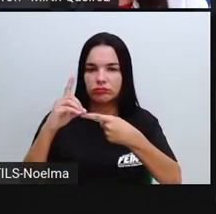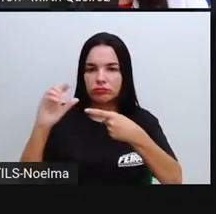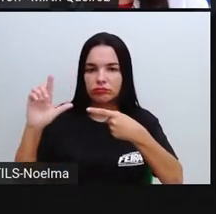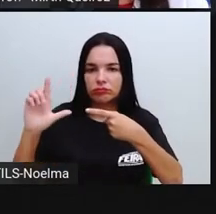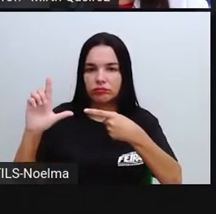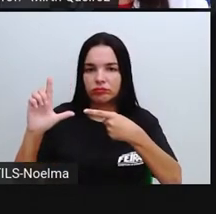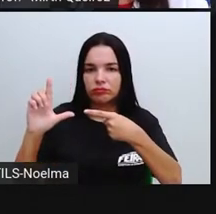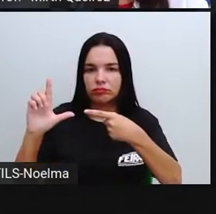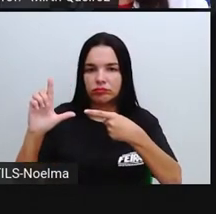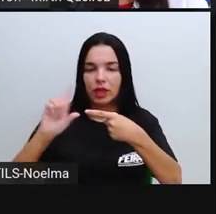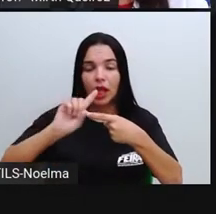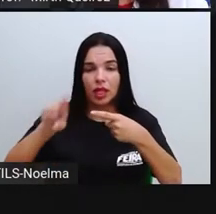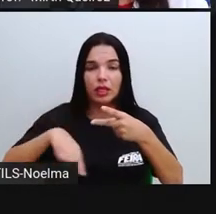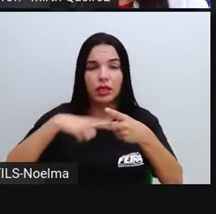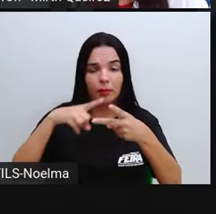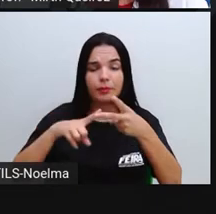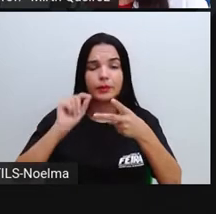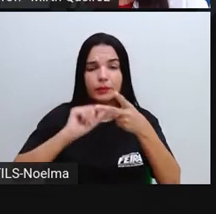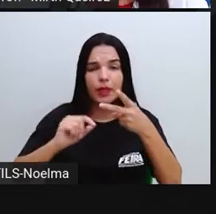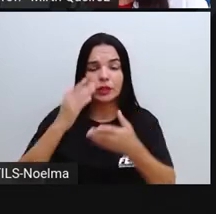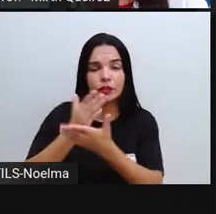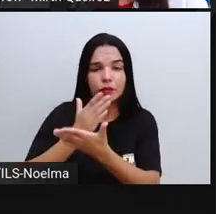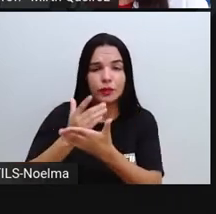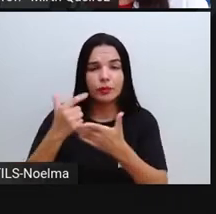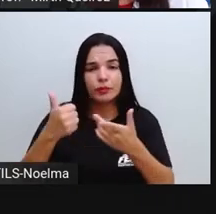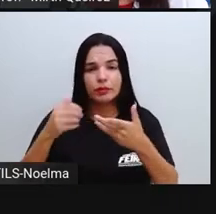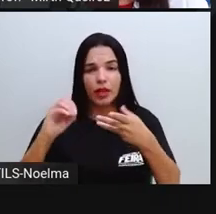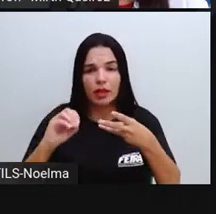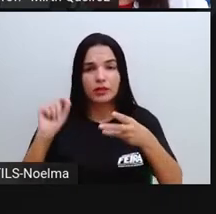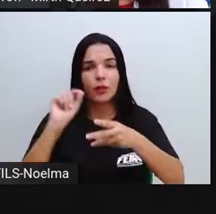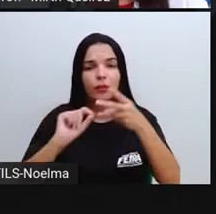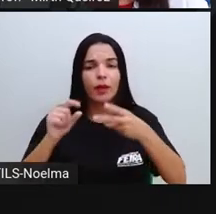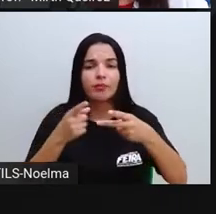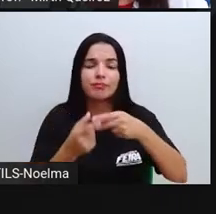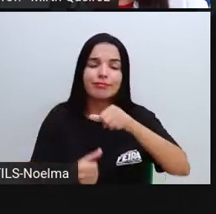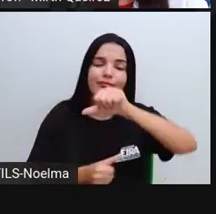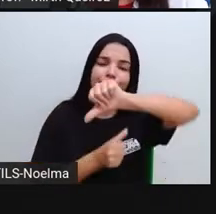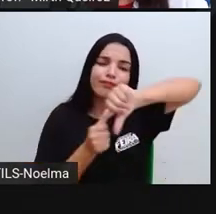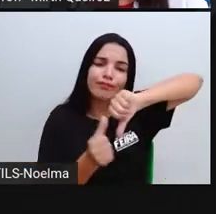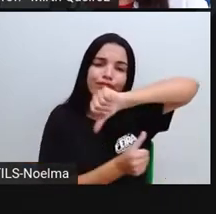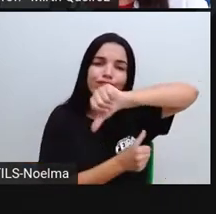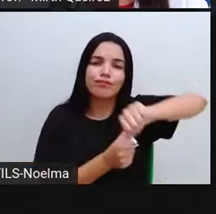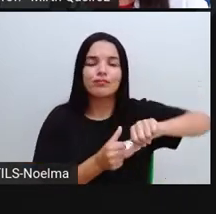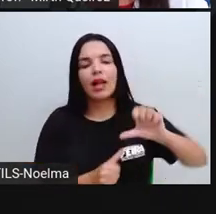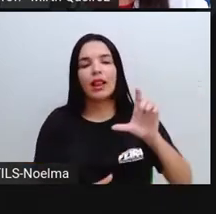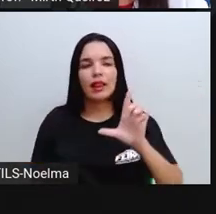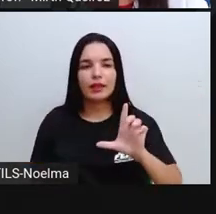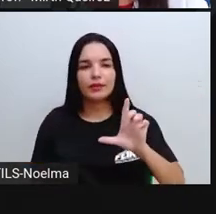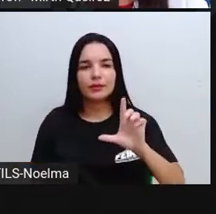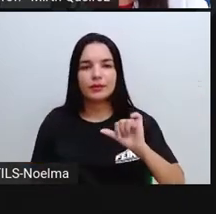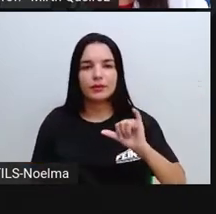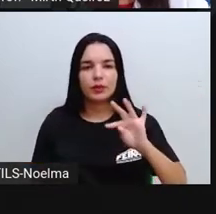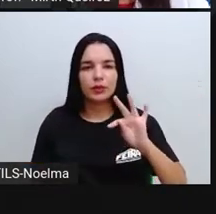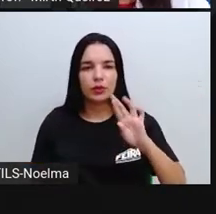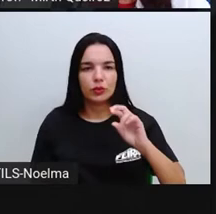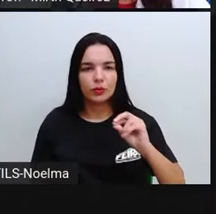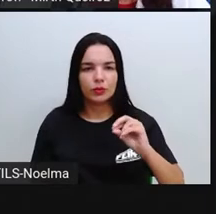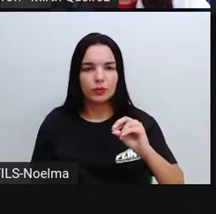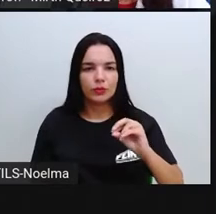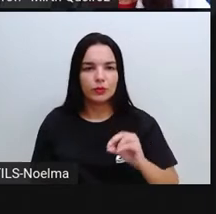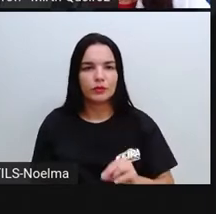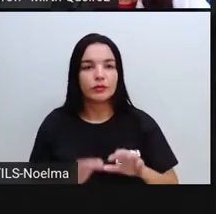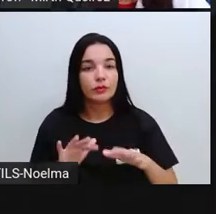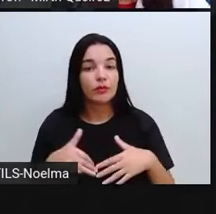litros é e depois quando eu dividi por 10 novamente eu vou transformar em litro bom